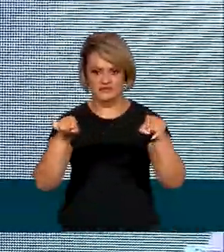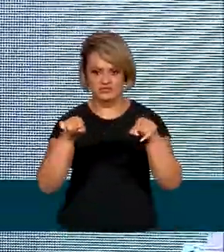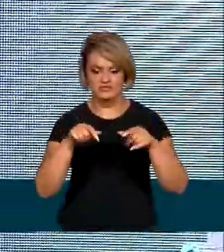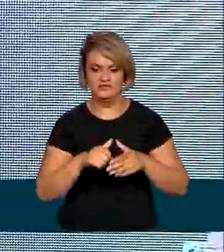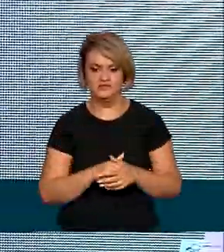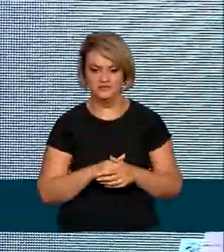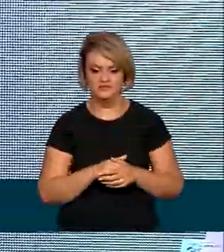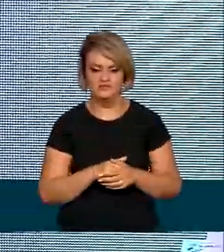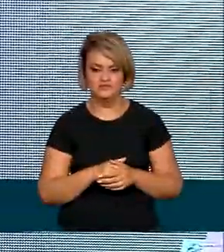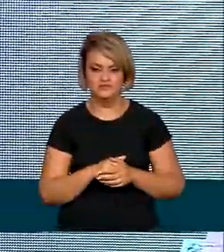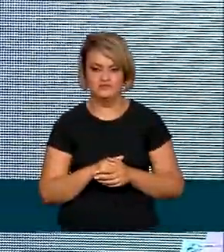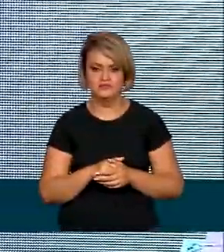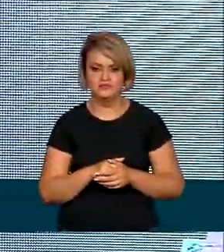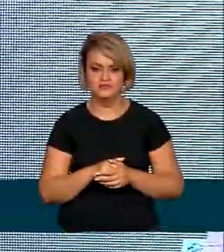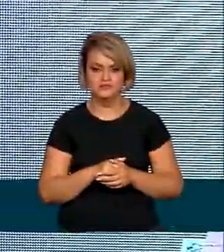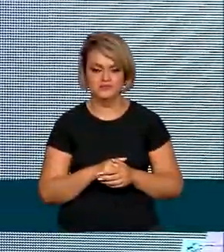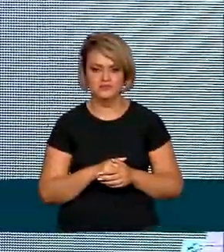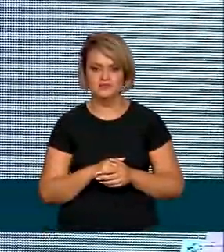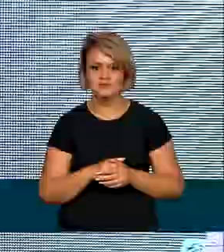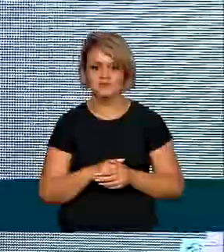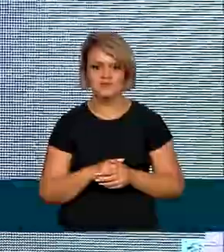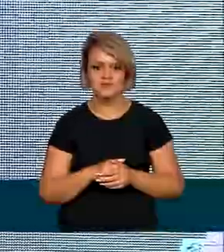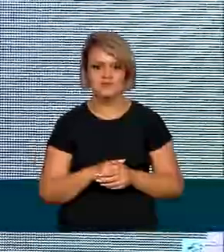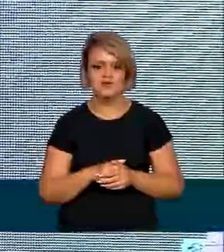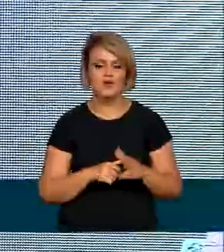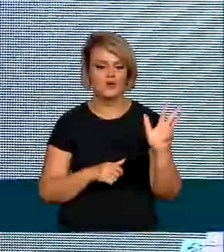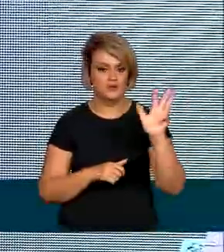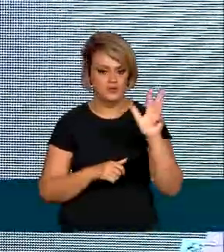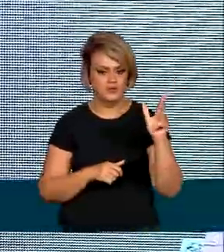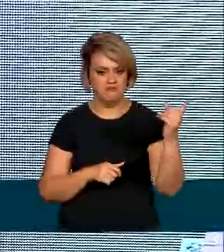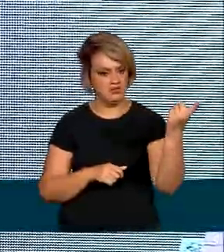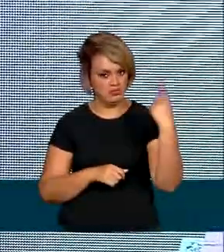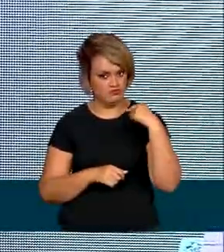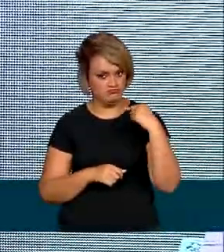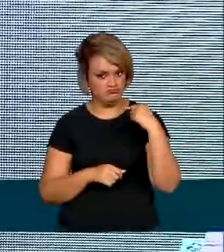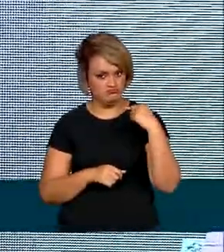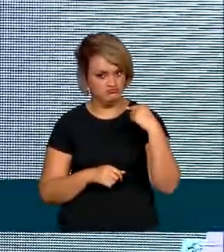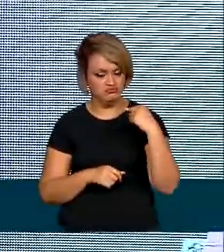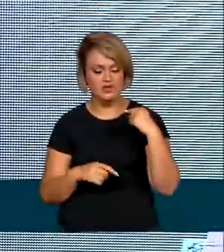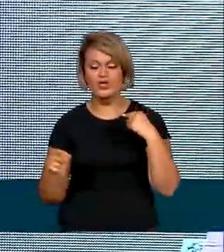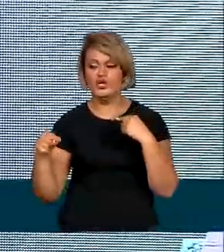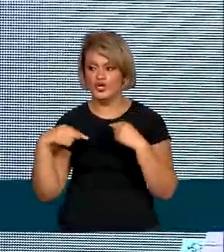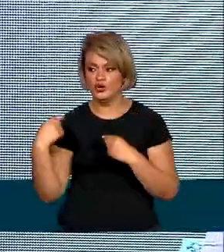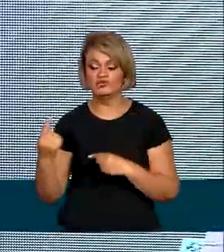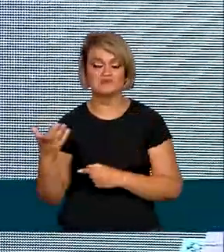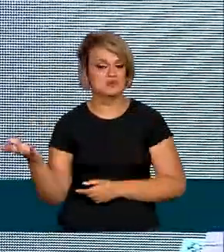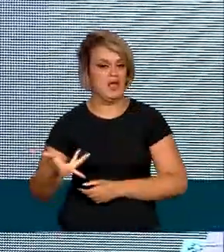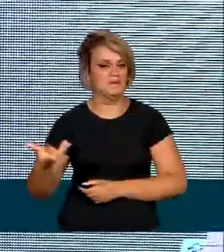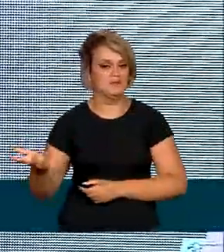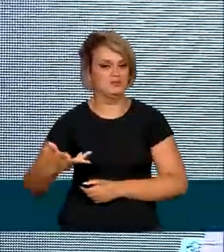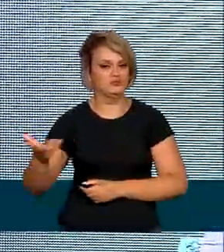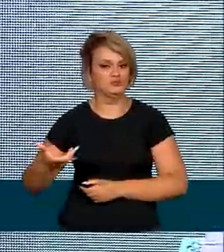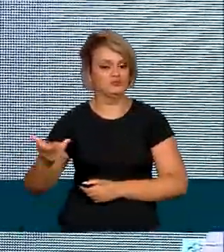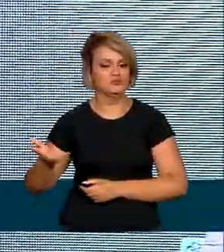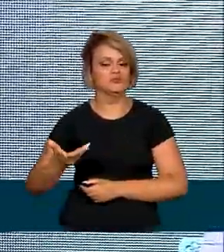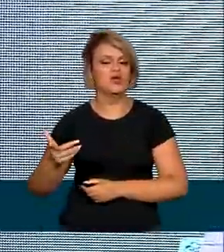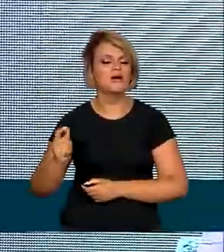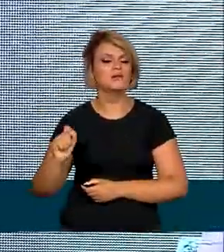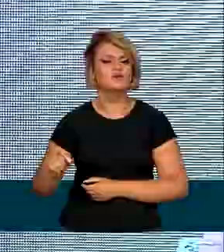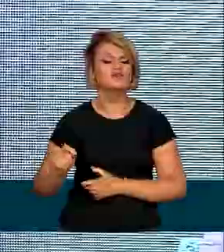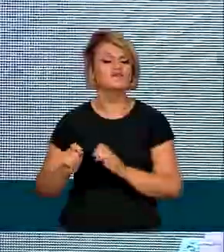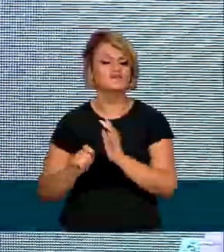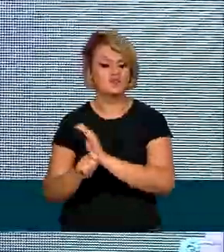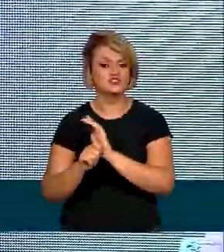que por determinação do presidente nós vamos ser céleres na retomada